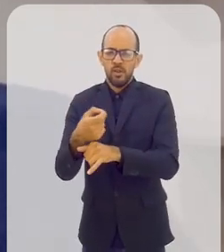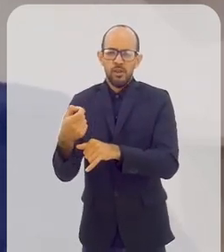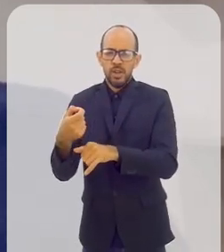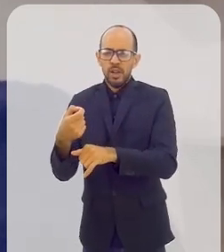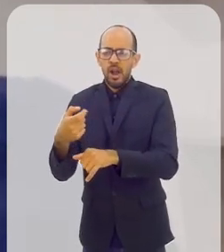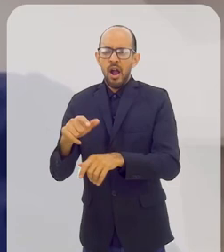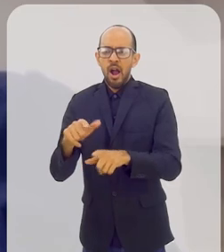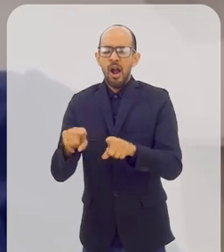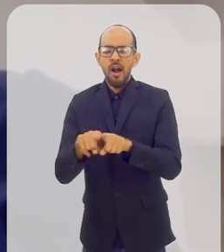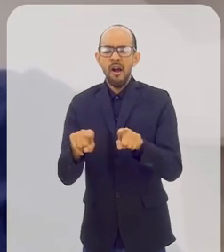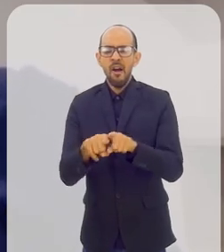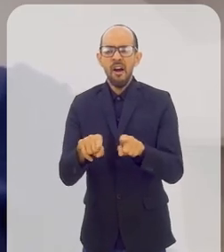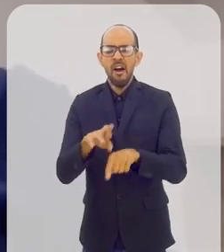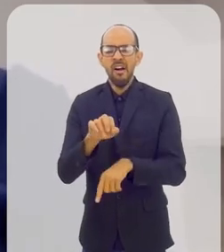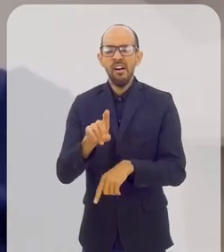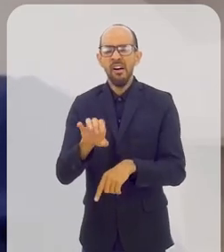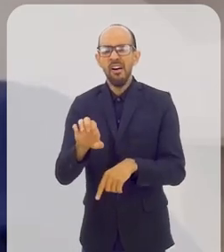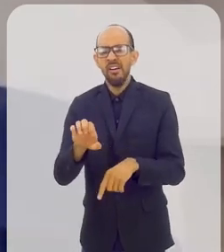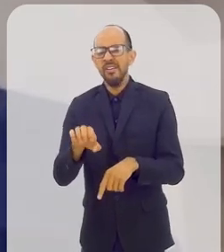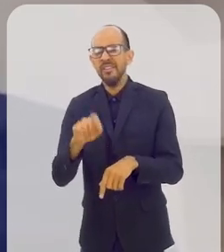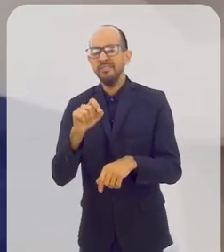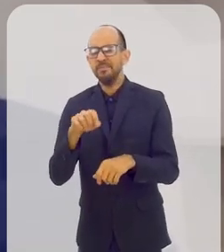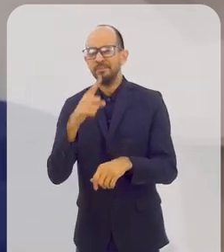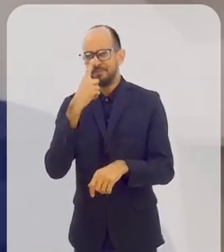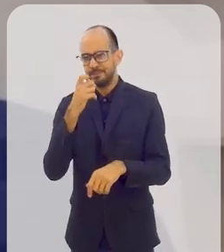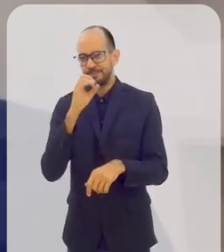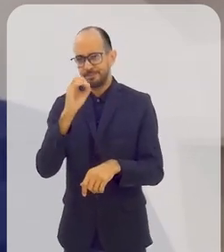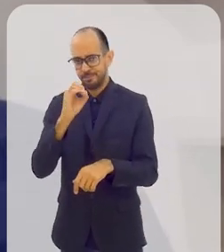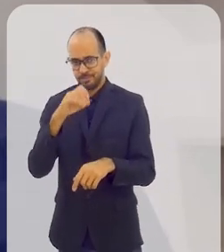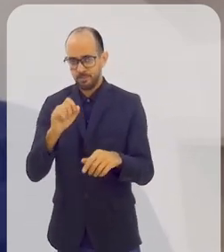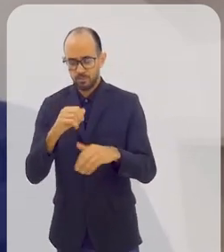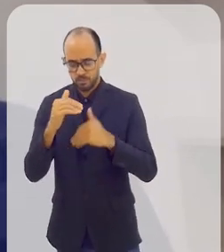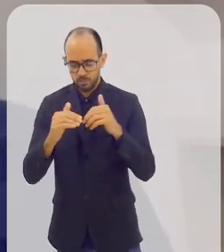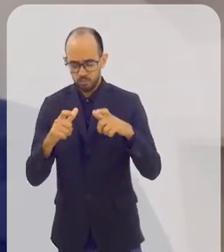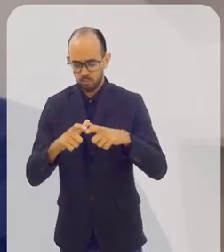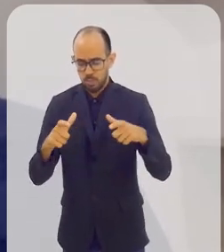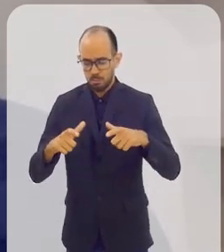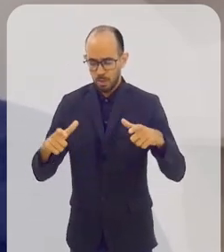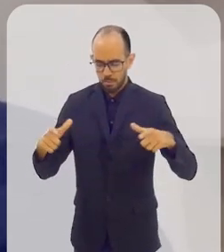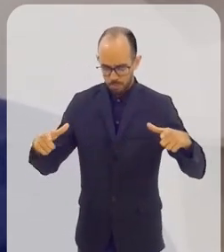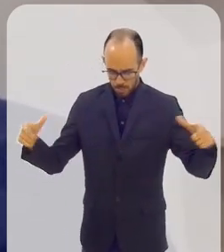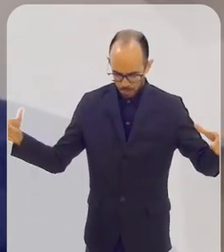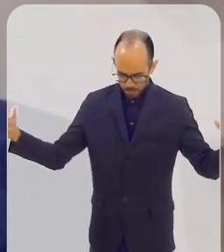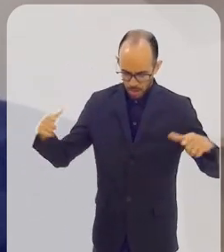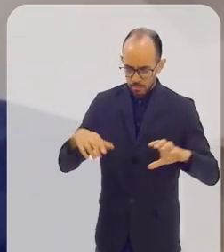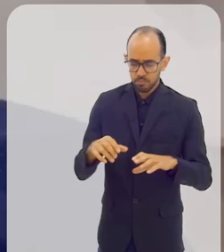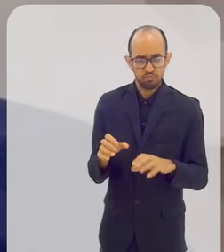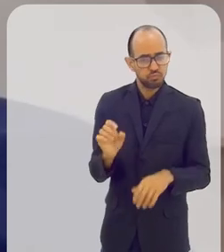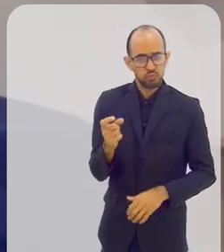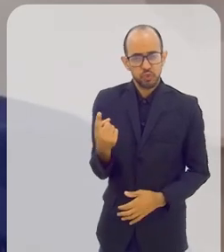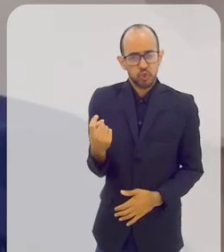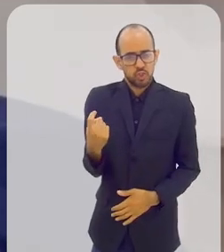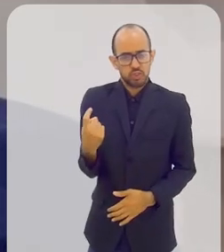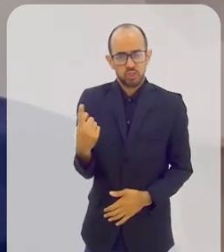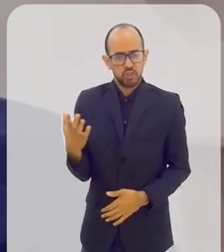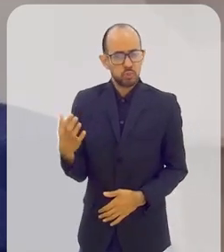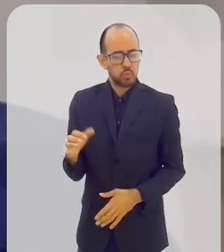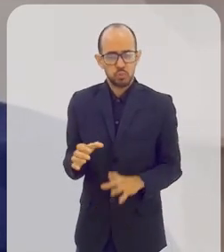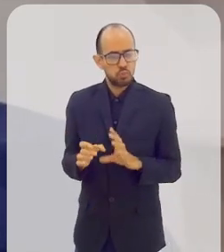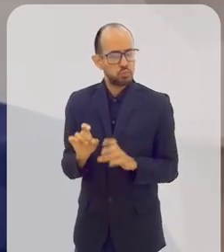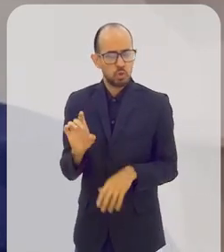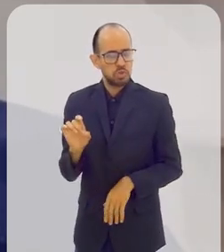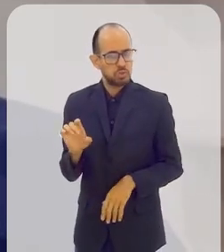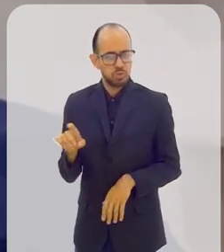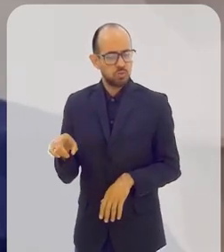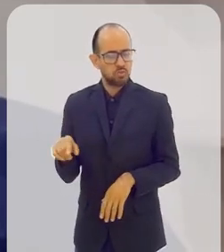do coletivo Lixo Zero aqui do Rio de Janeiro, elas tiveram um crescimento espontâneo muito grande na Semana